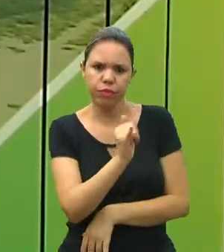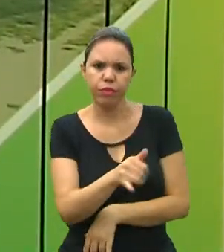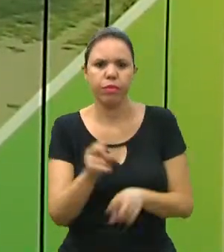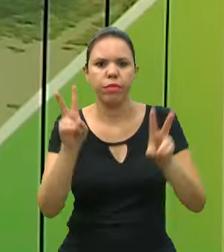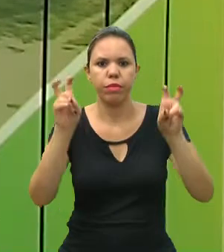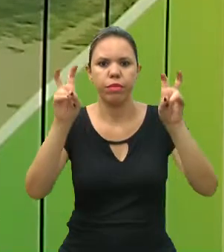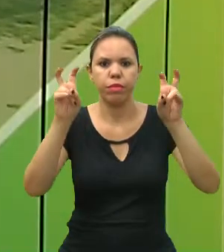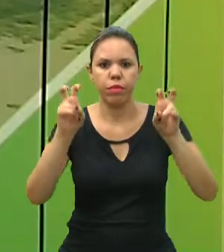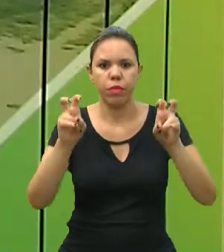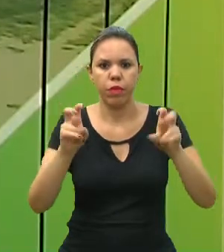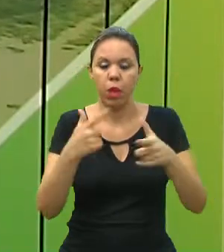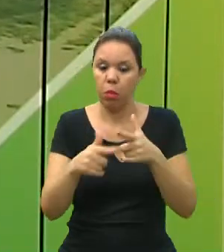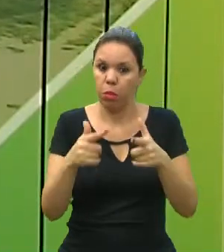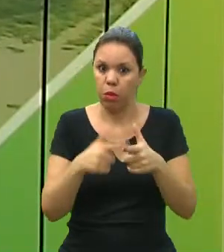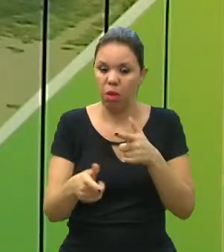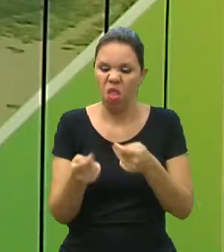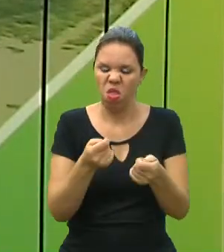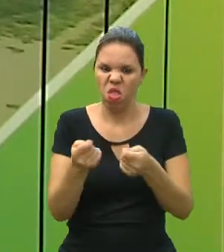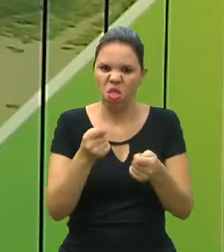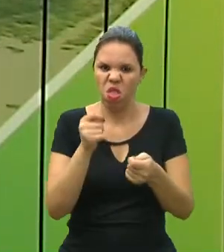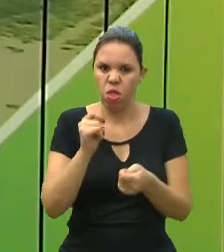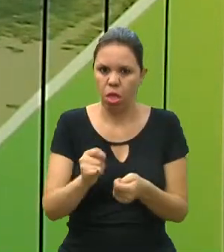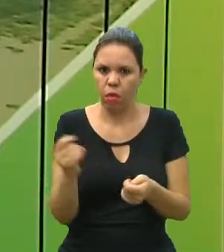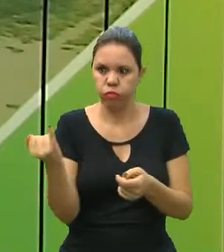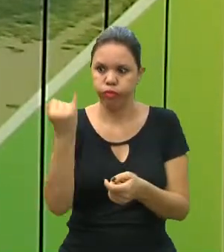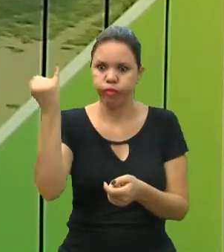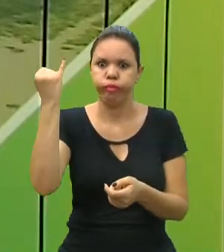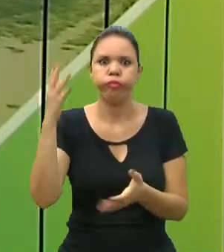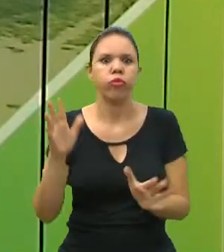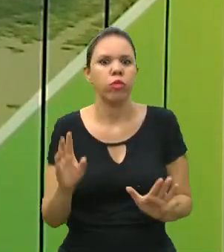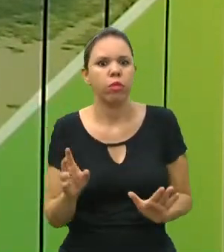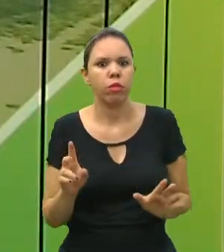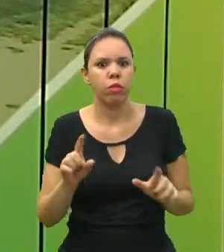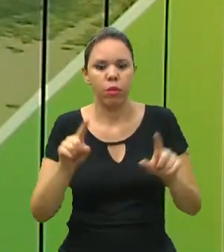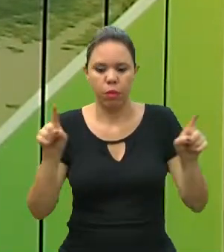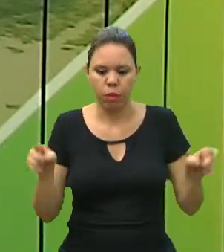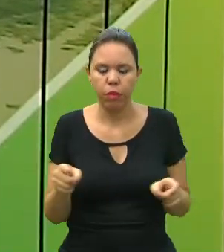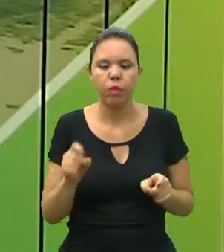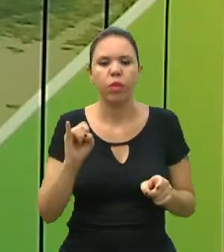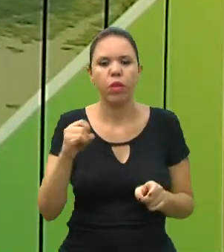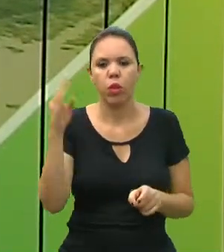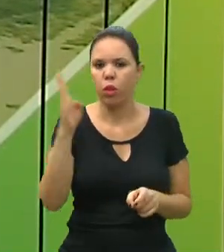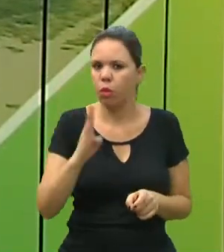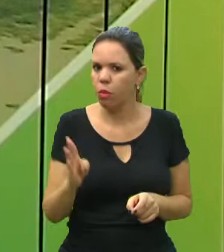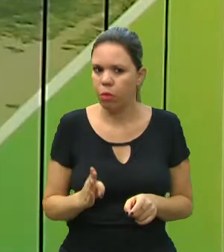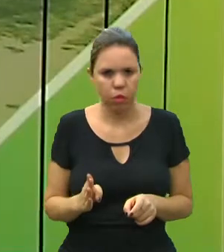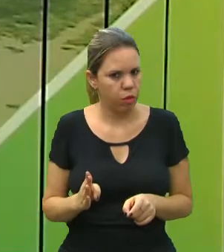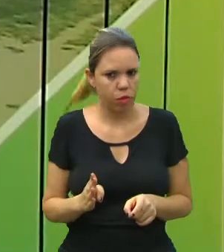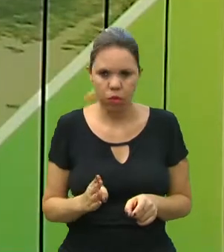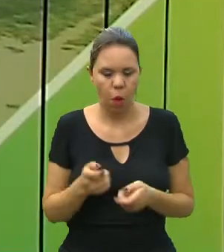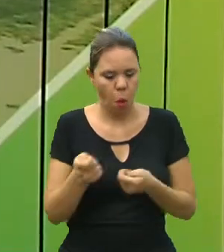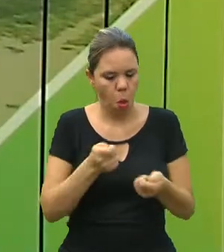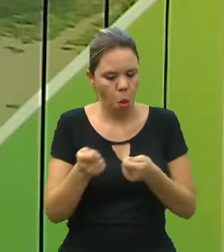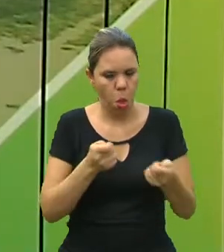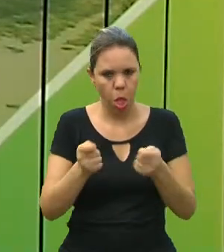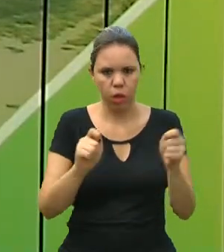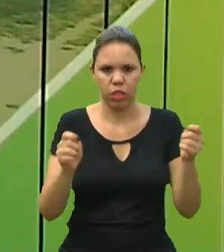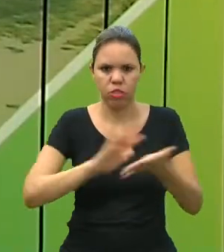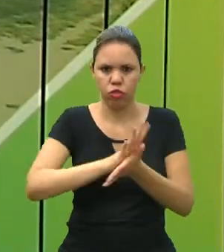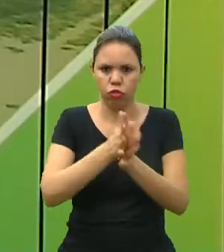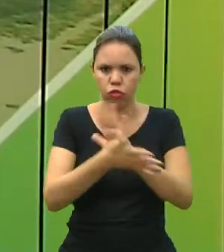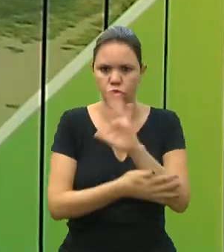ameaçar, abre aspas, consequências econômicas significativas, fecha aspas, caso o Brasil não